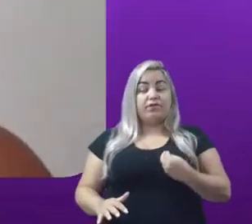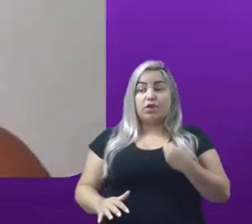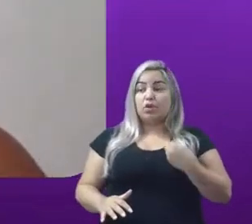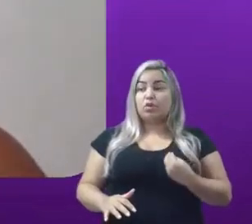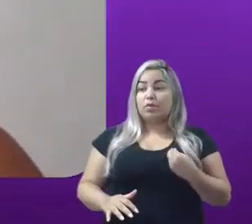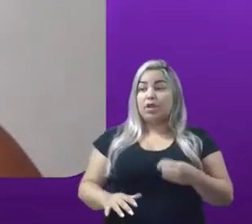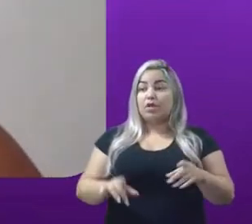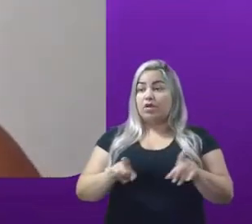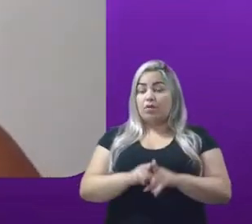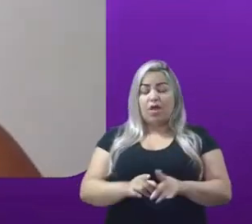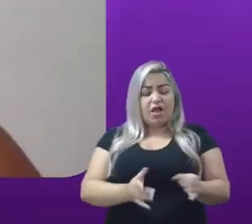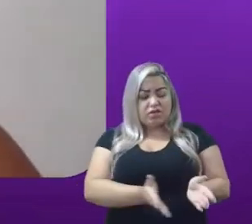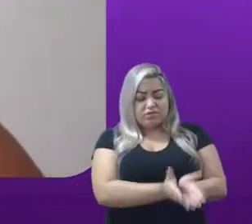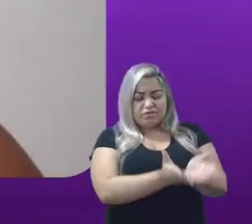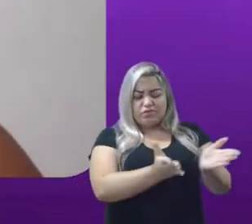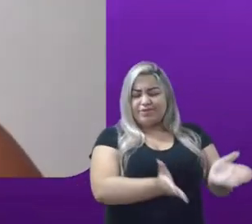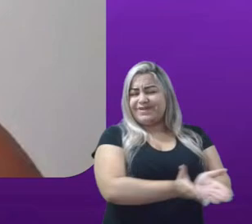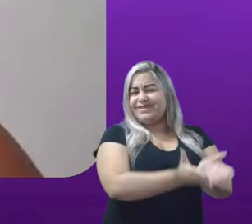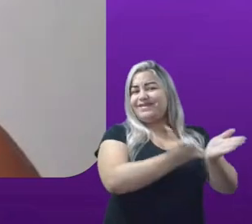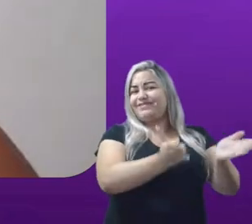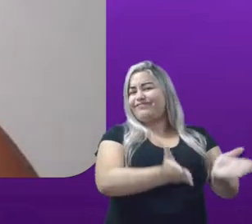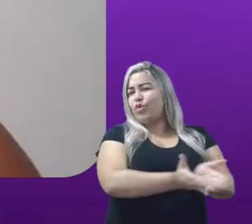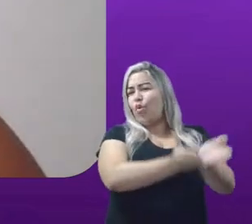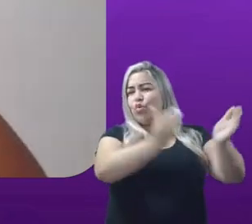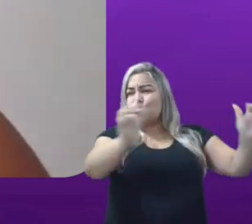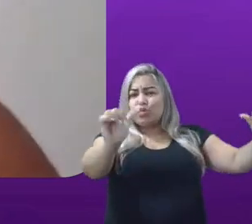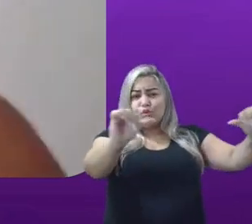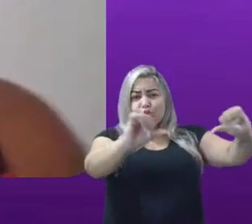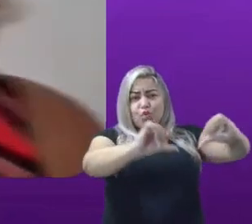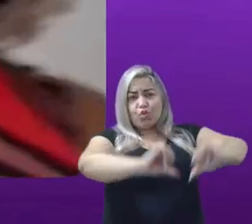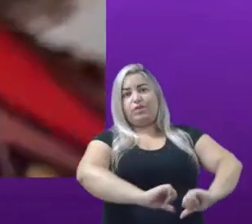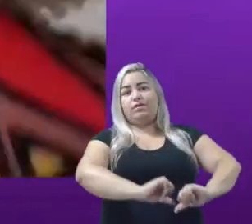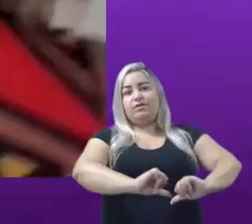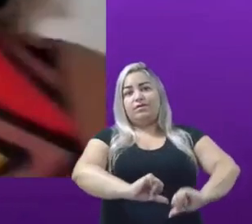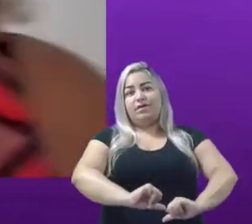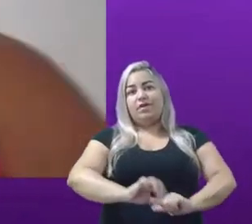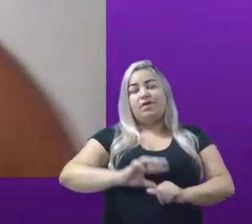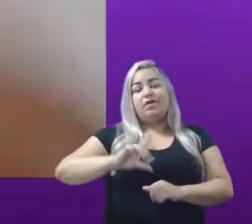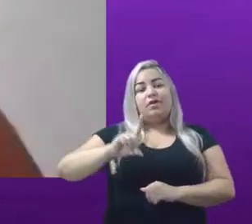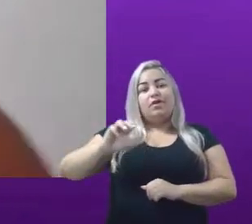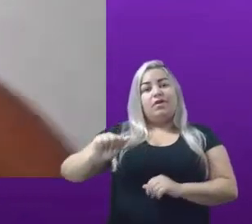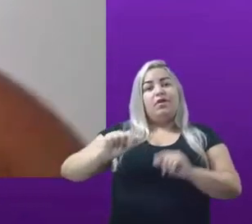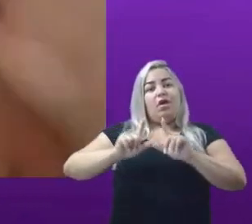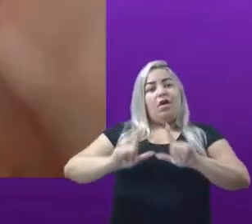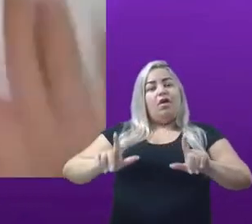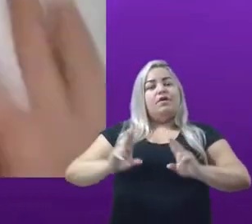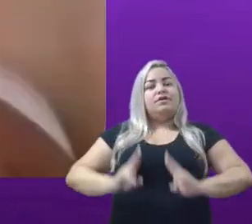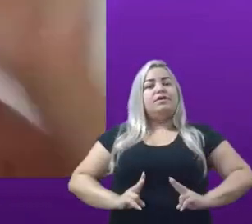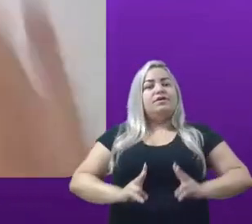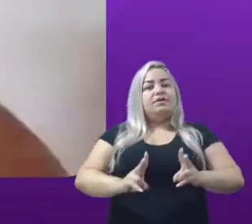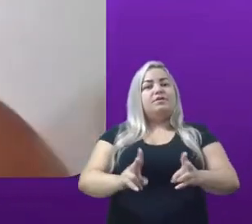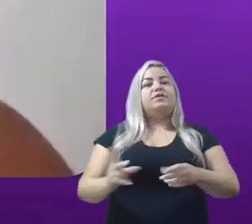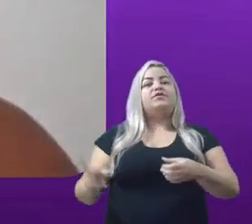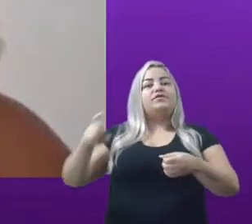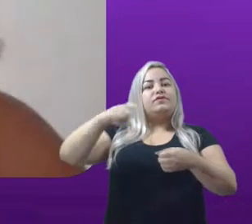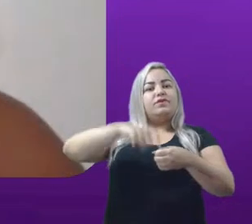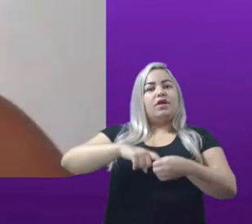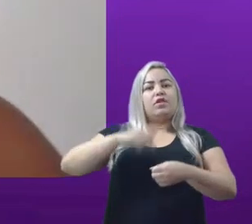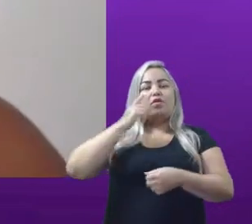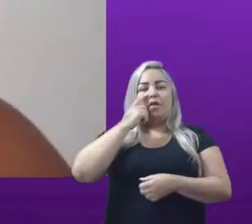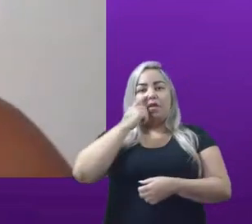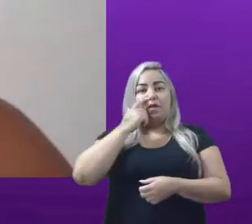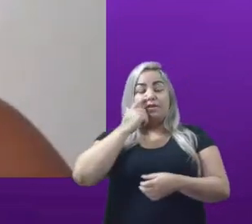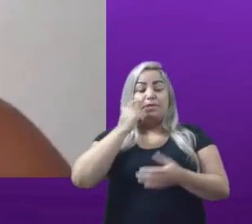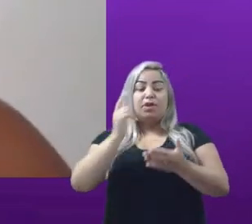de quase extrema pobreza, né? Então, no dia do lançamento, né, eu sempre retorno a esse tal dia